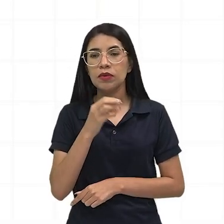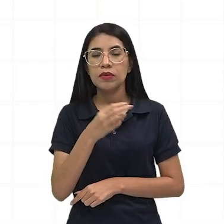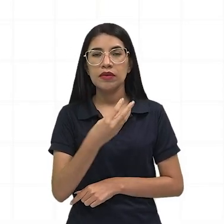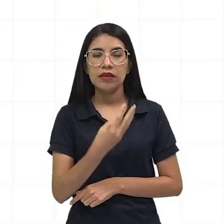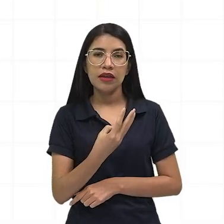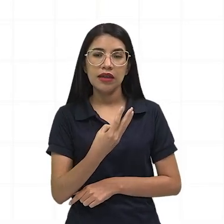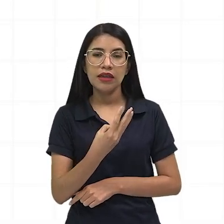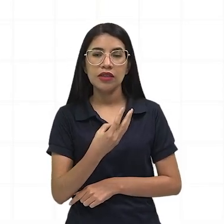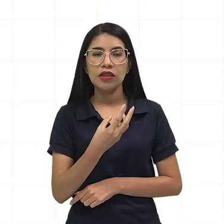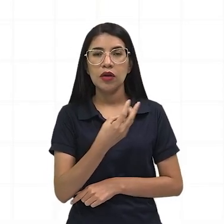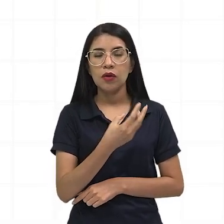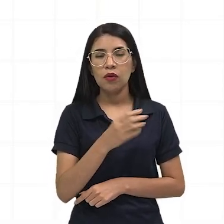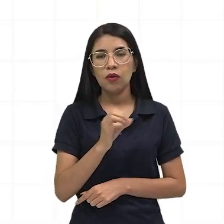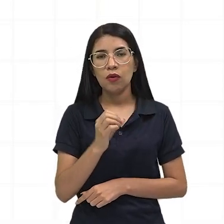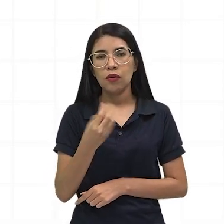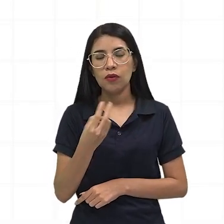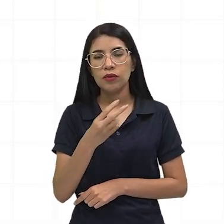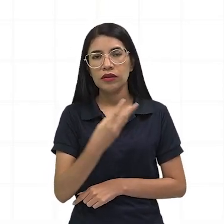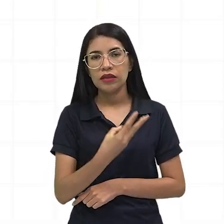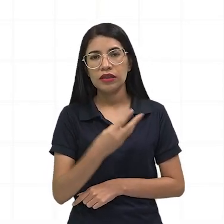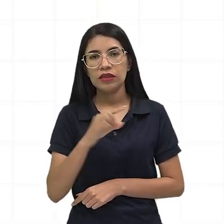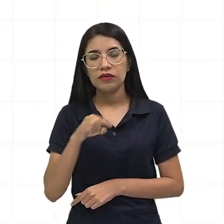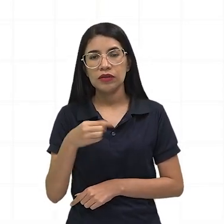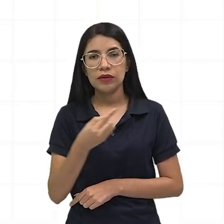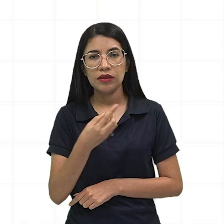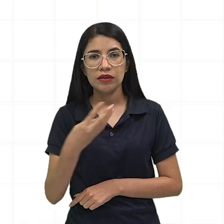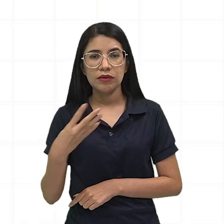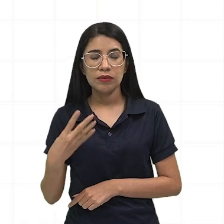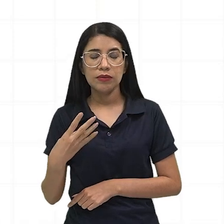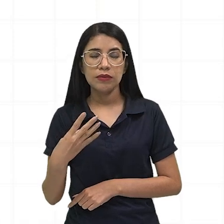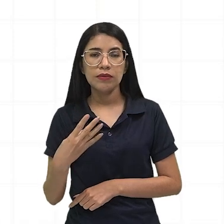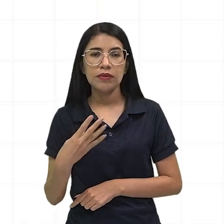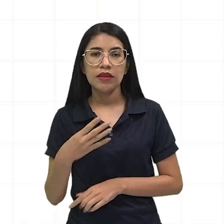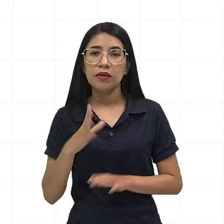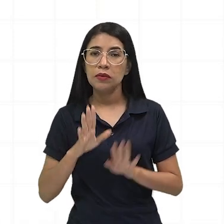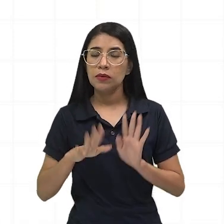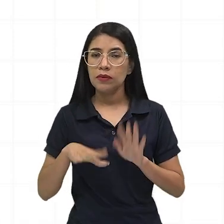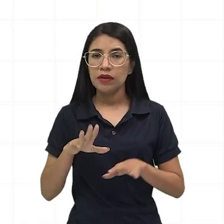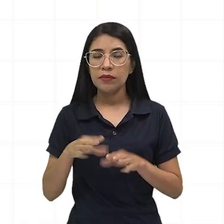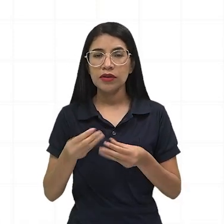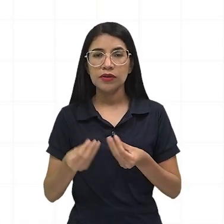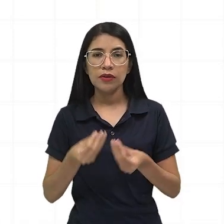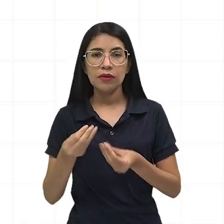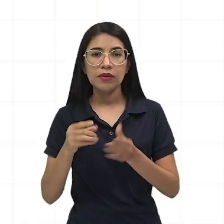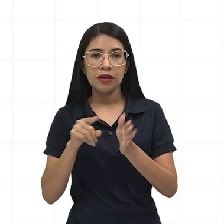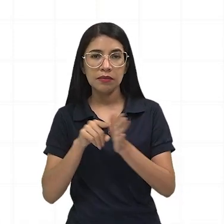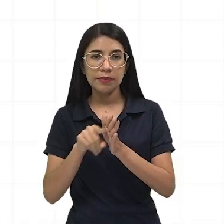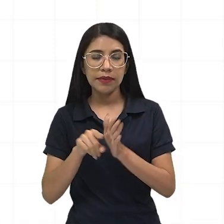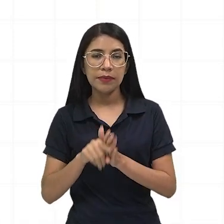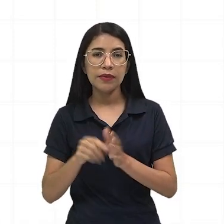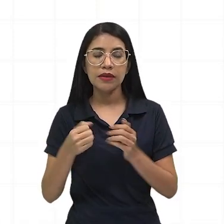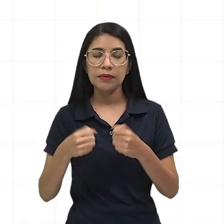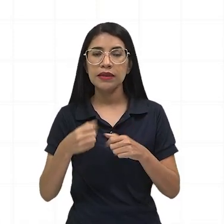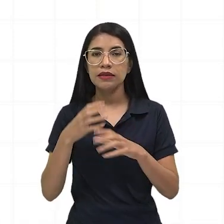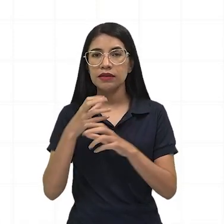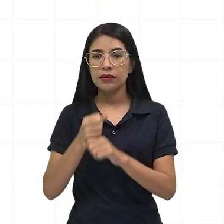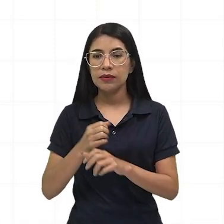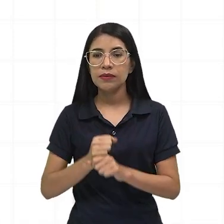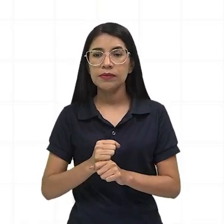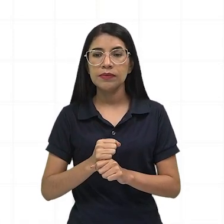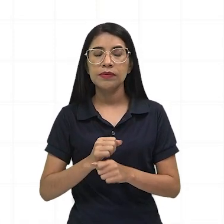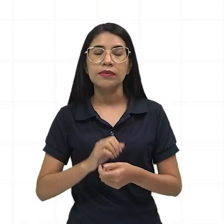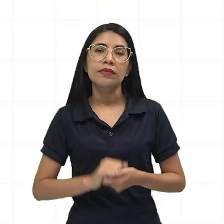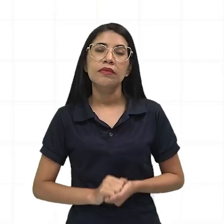problema vem dizendo como você trabalhar, ó. Esse aqui está considerando até 4 casas após a